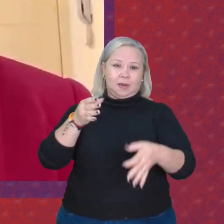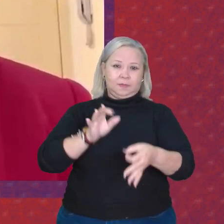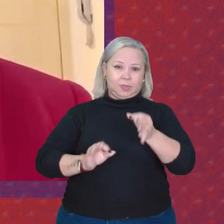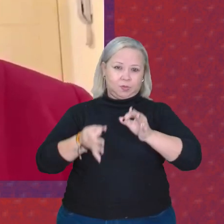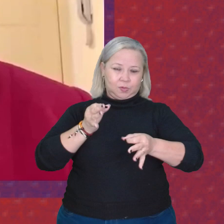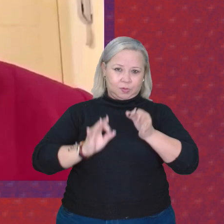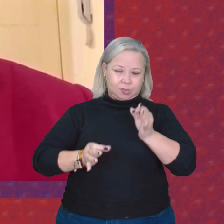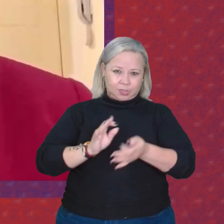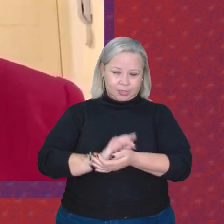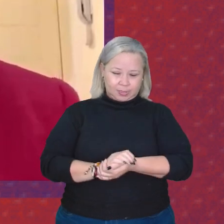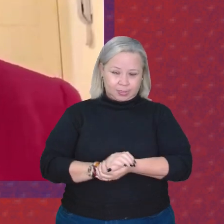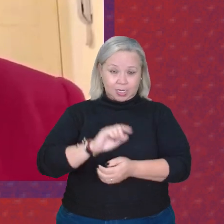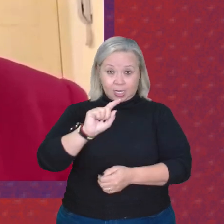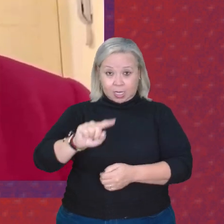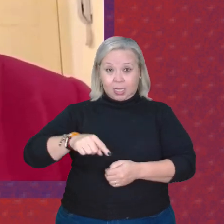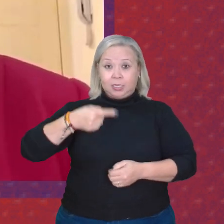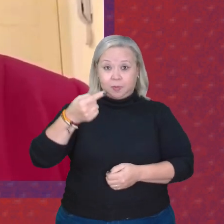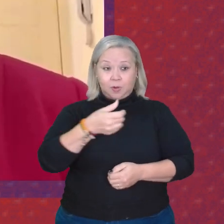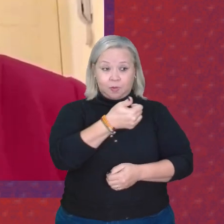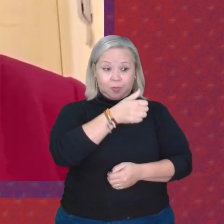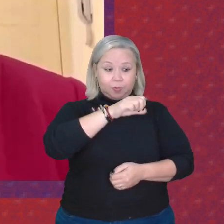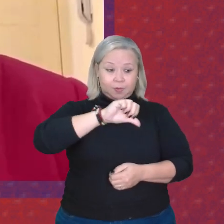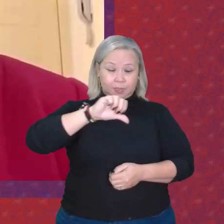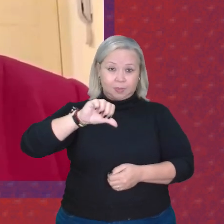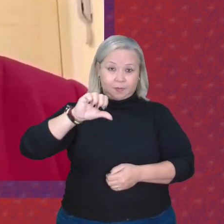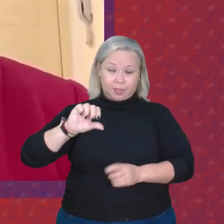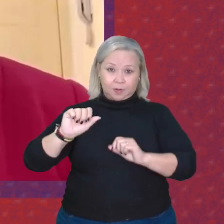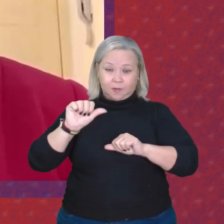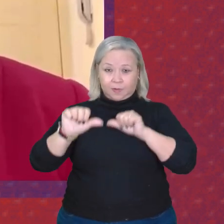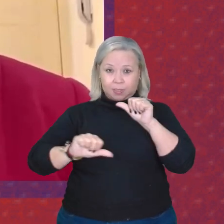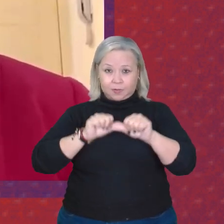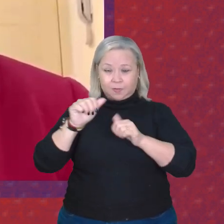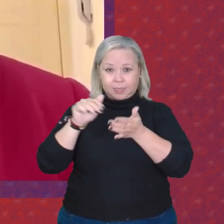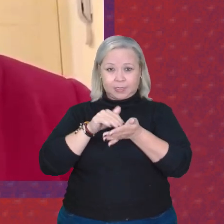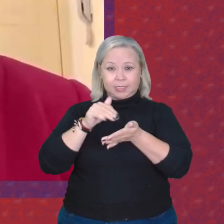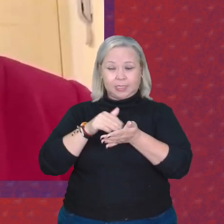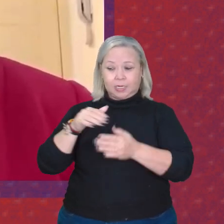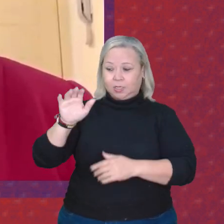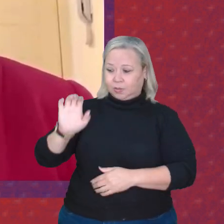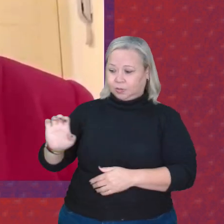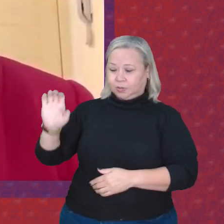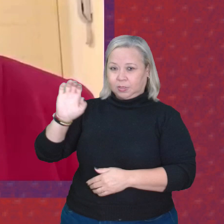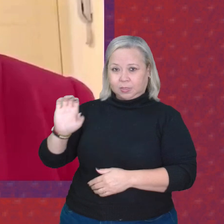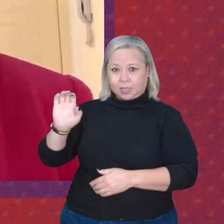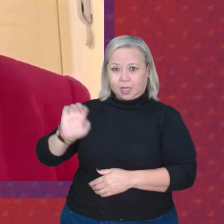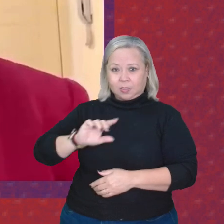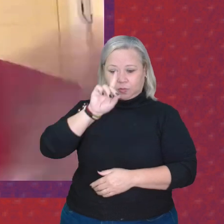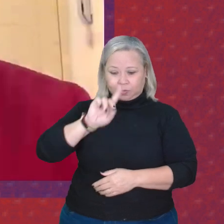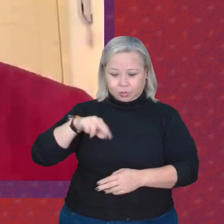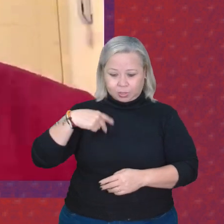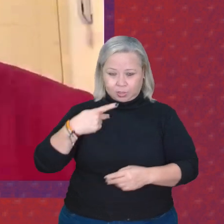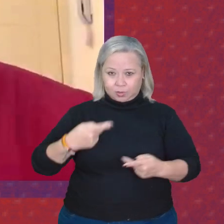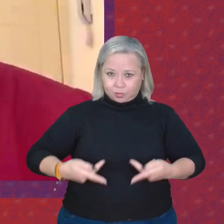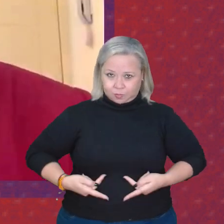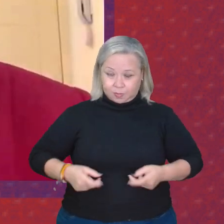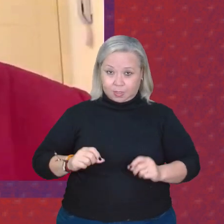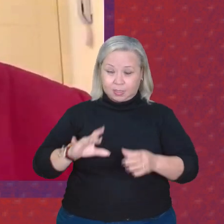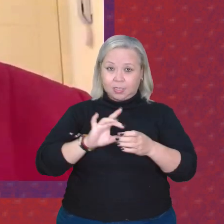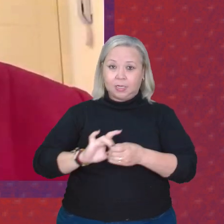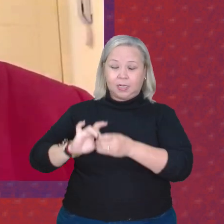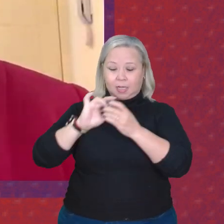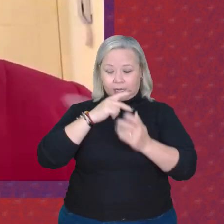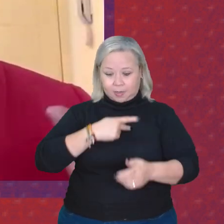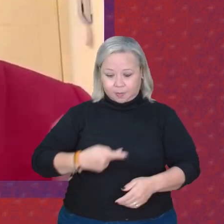Justiça. Posteriormente, em 99, ela foi transformada em Secretaria de Estado dos Direitos Humanos, aí vinculada à Presidência